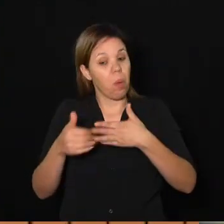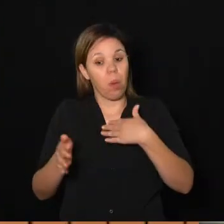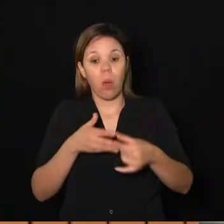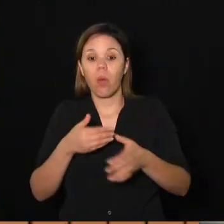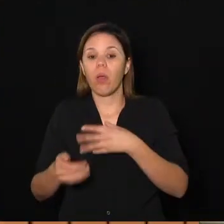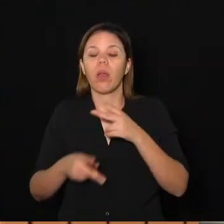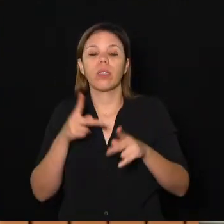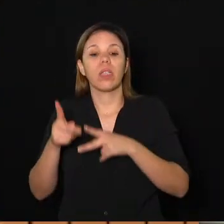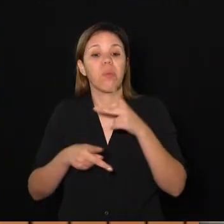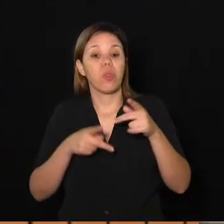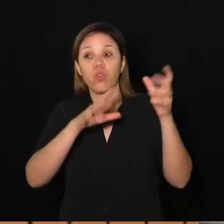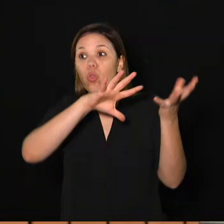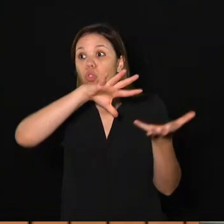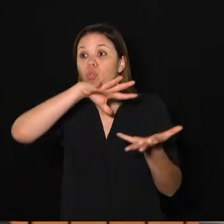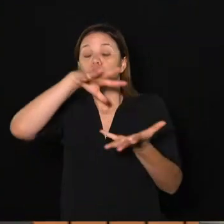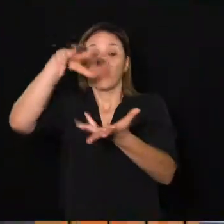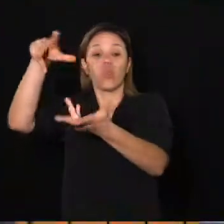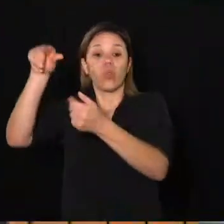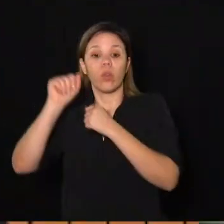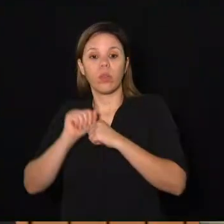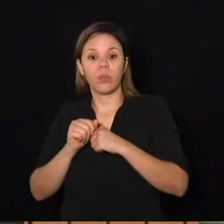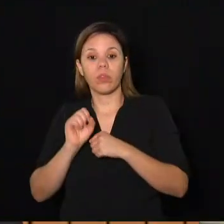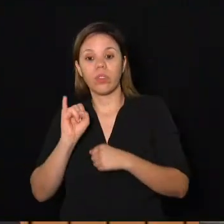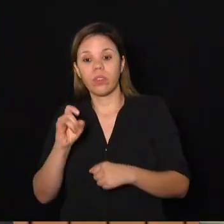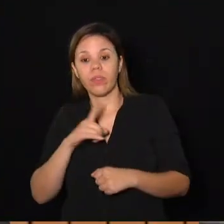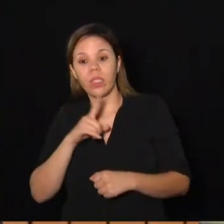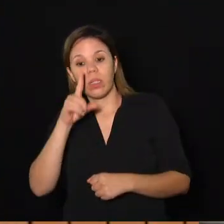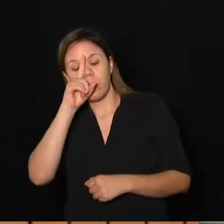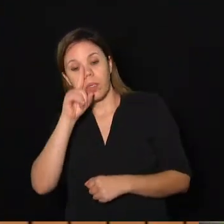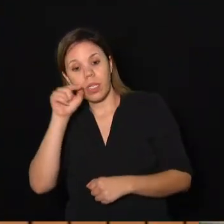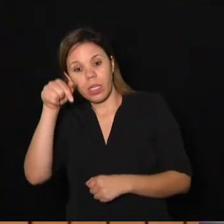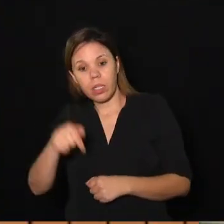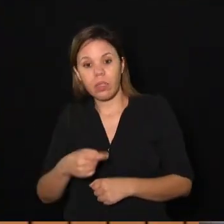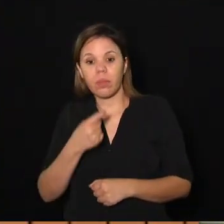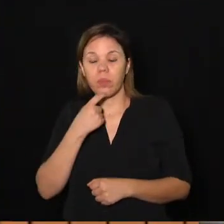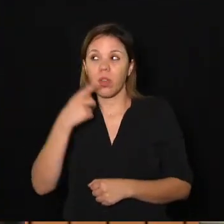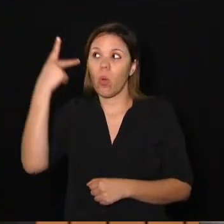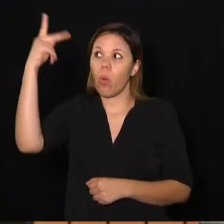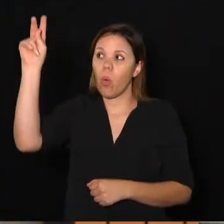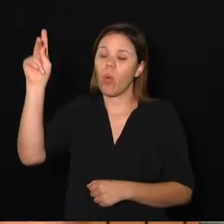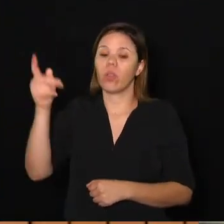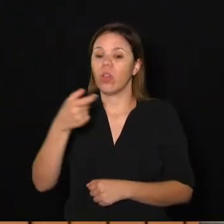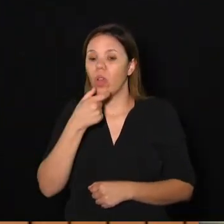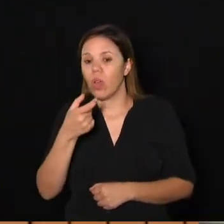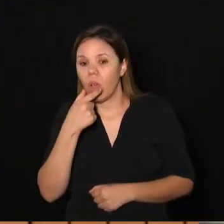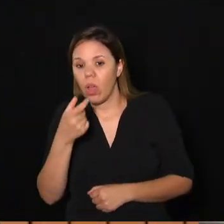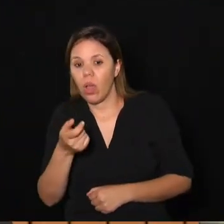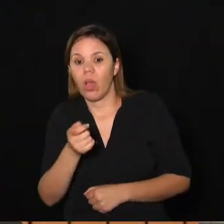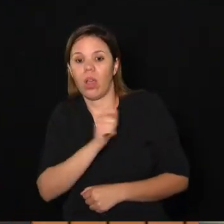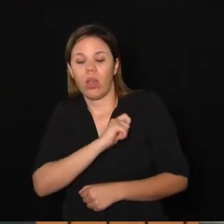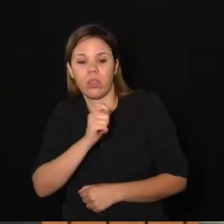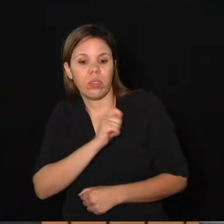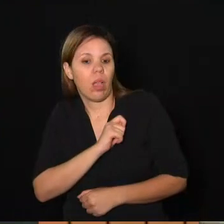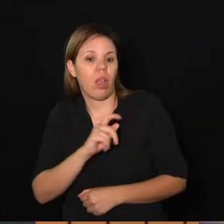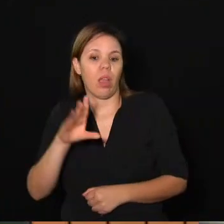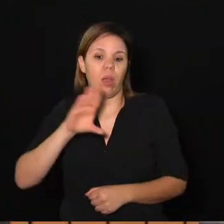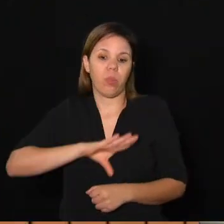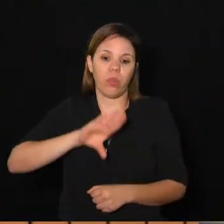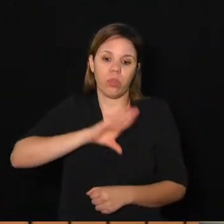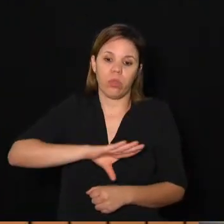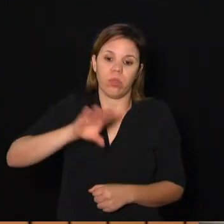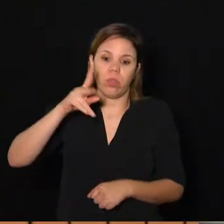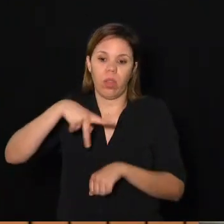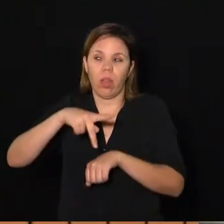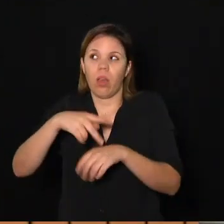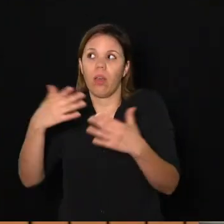de qualquer lugar do mundo se vai ter perigo aqui para Campina tem perigo em Londres tem perigo na Austrália tem perigo em Portugal porque o olho